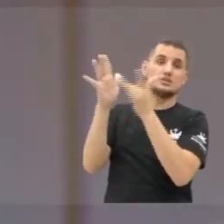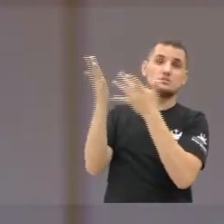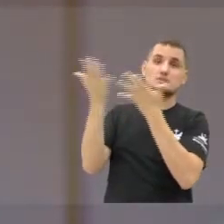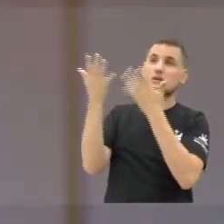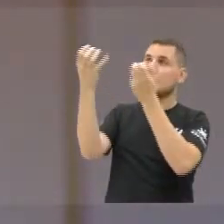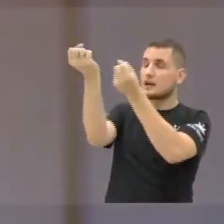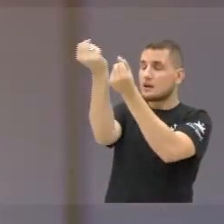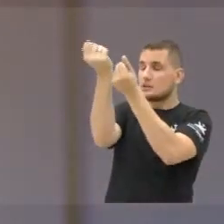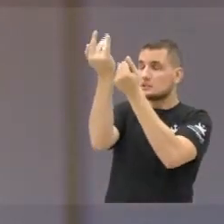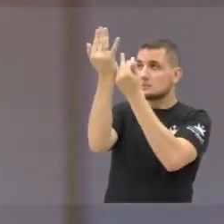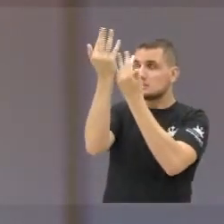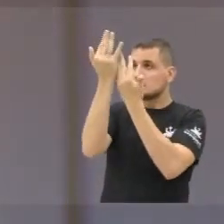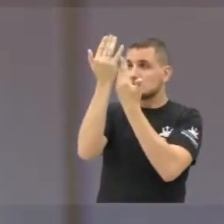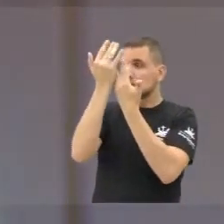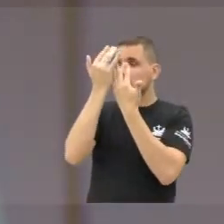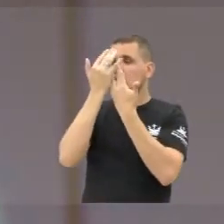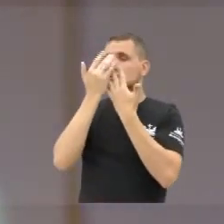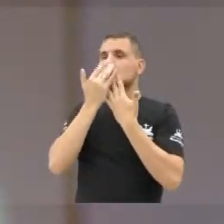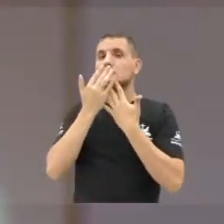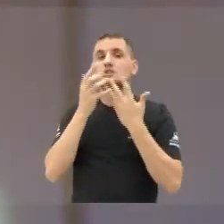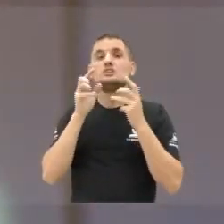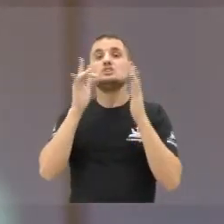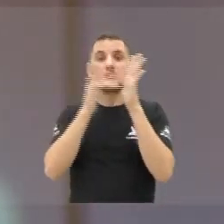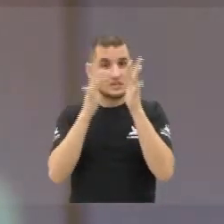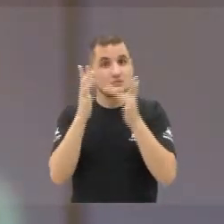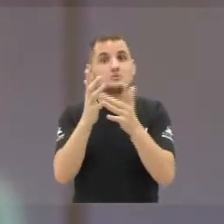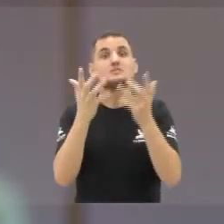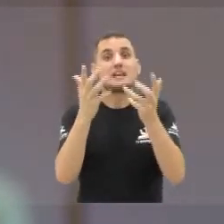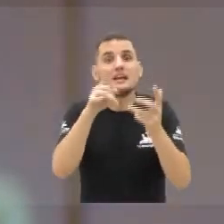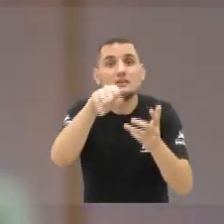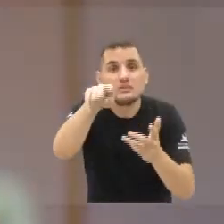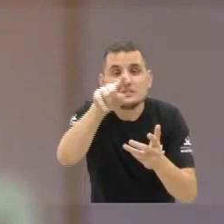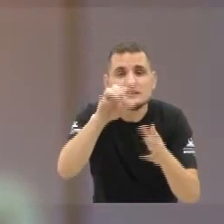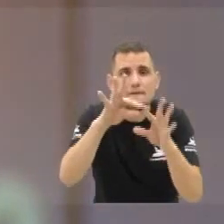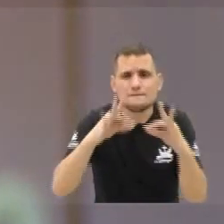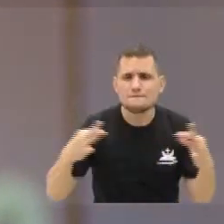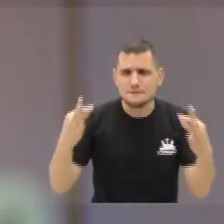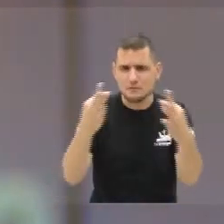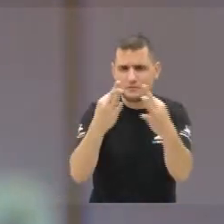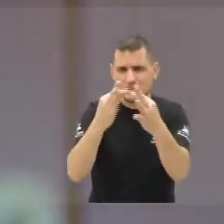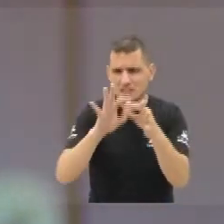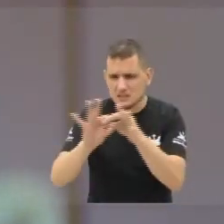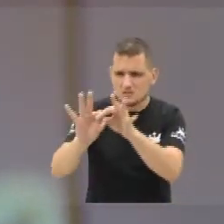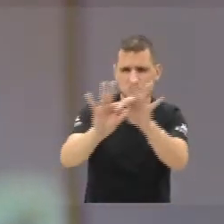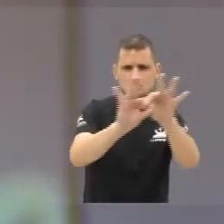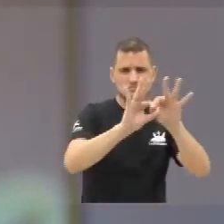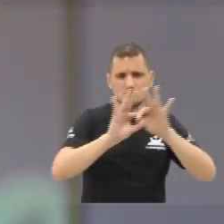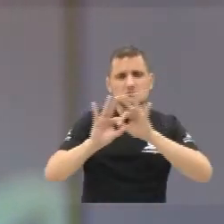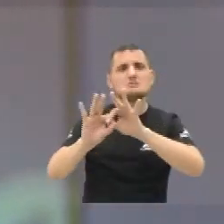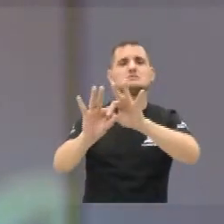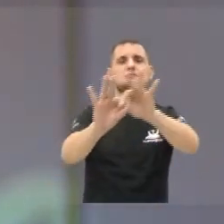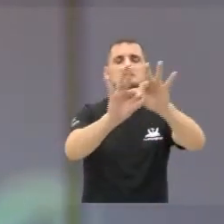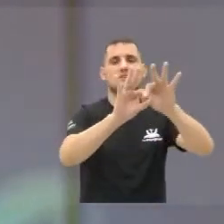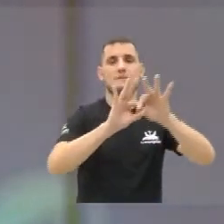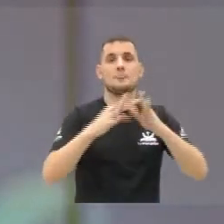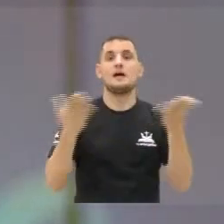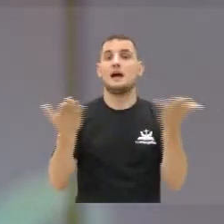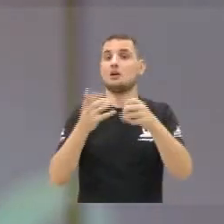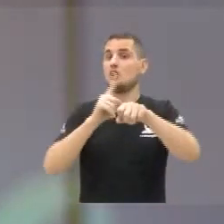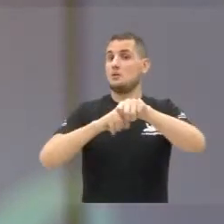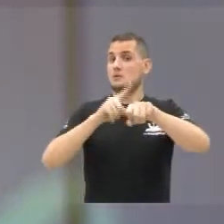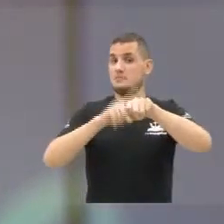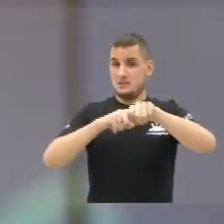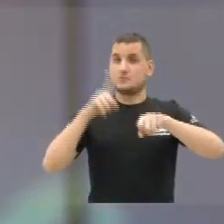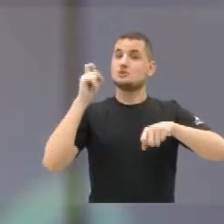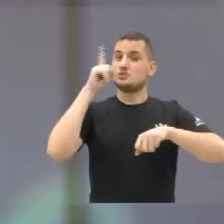imagem. Jesus quer que você veja sua família reunida. Esse tempo de escuridão